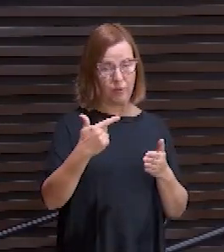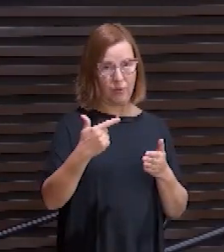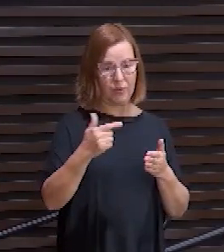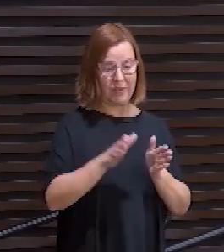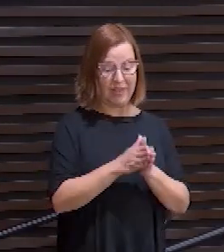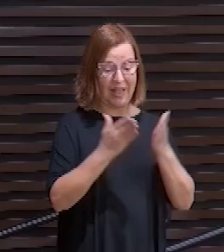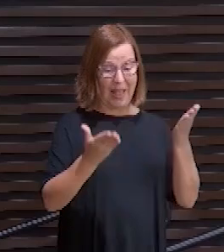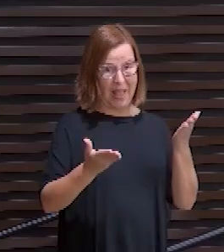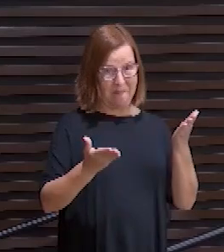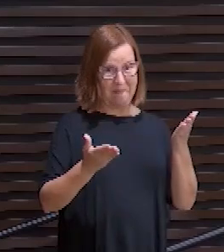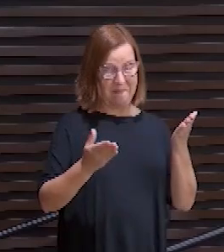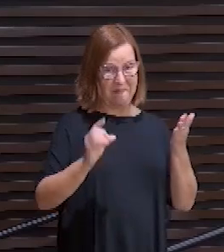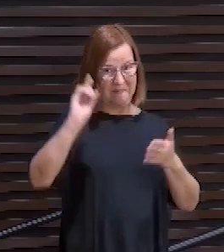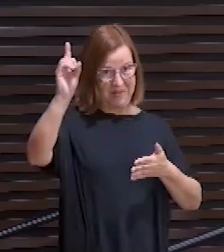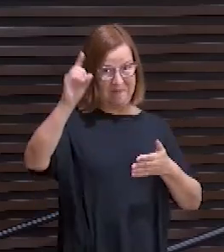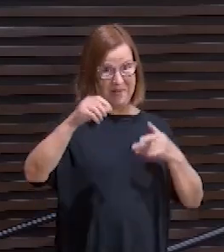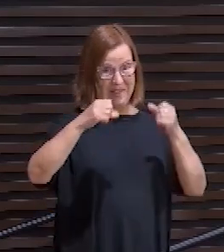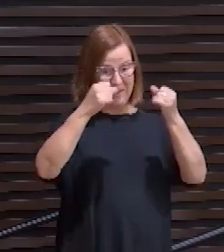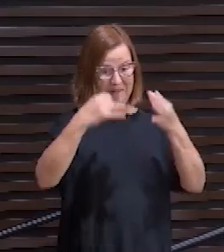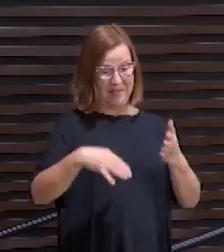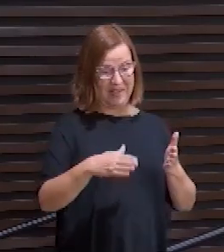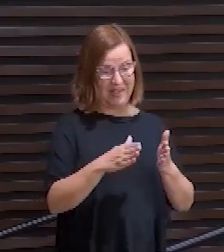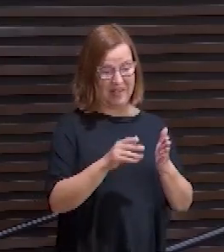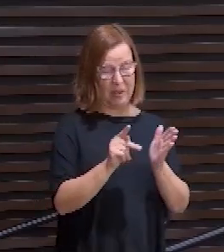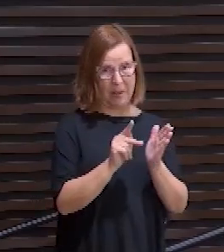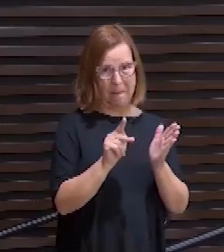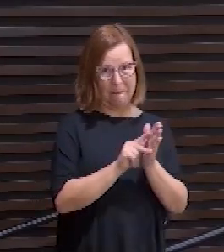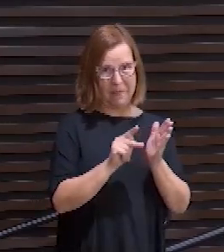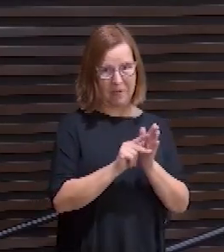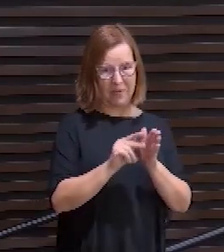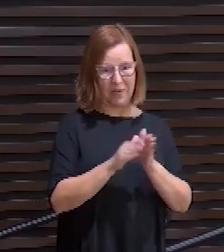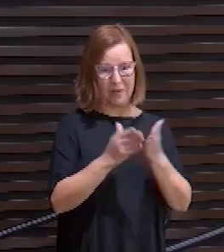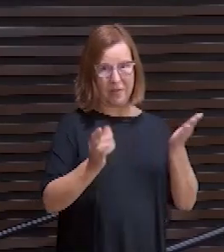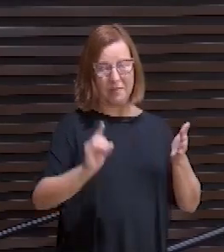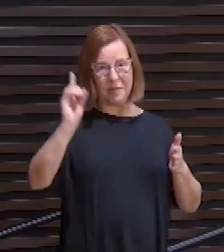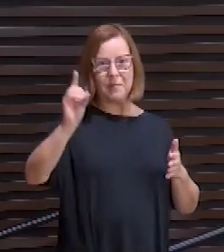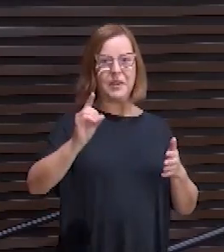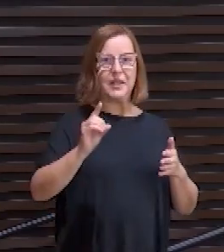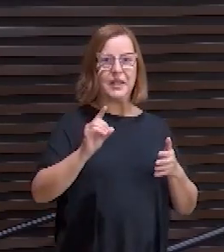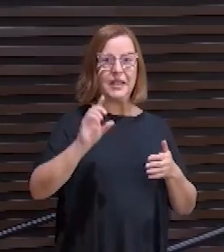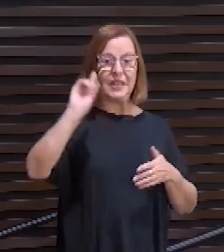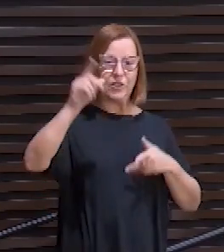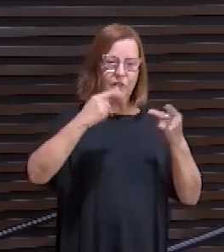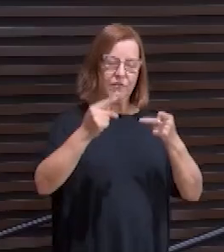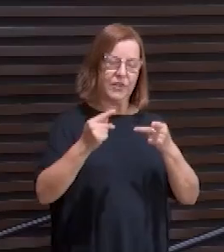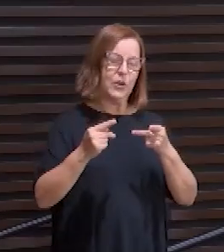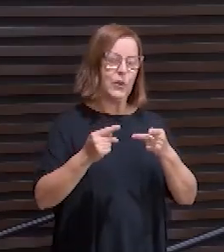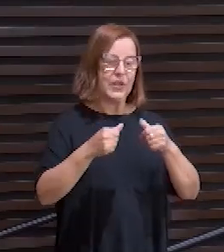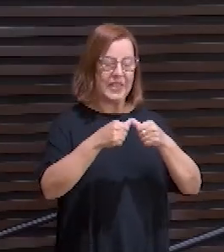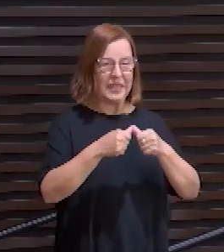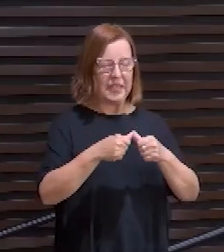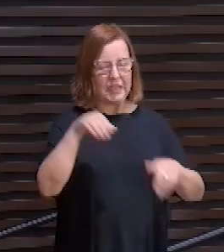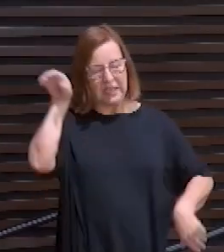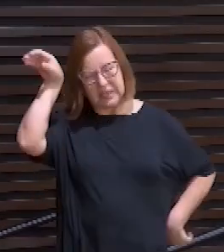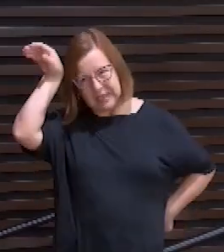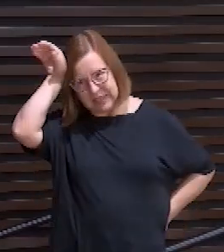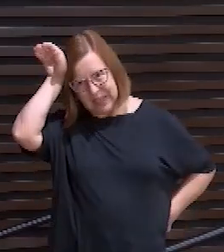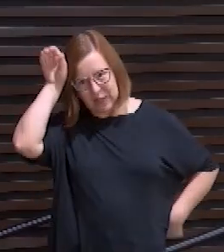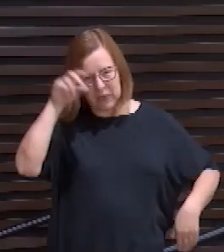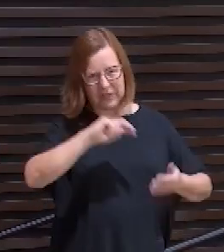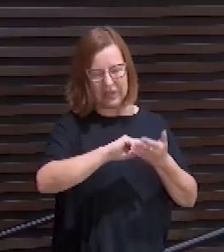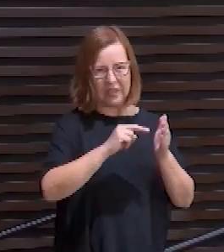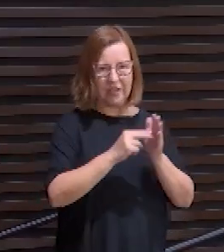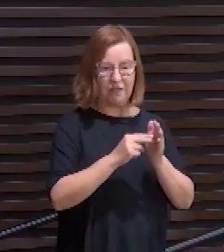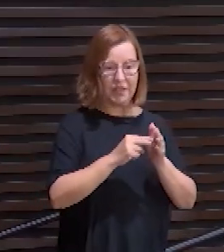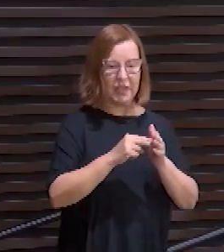a Bíblia, Deus diz que esta estátua representa a história dos reinos humanos. A cabeça de ouro era a